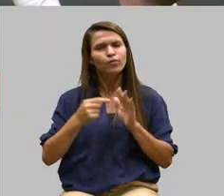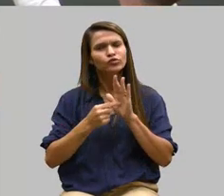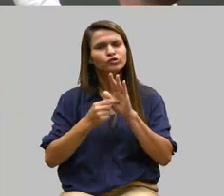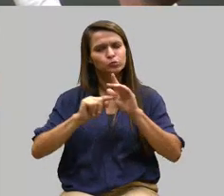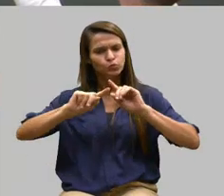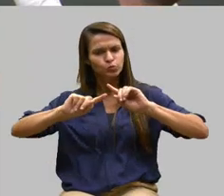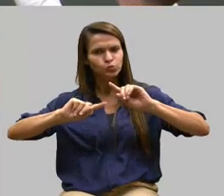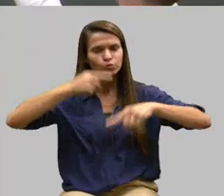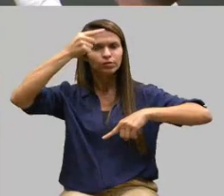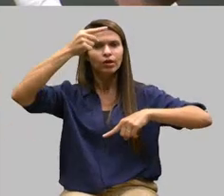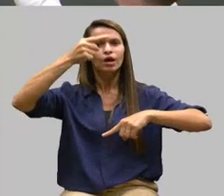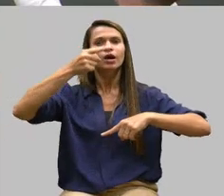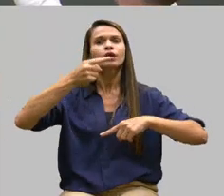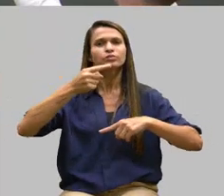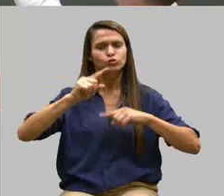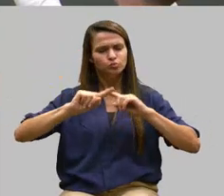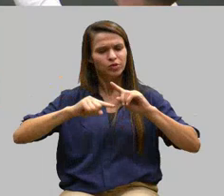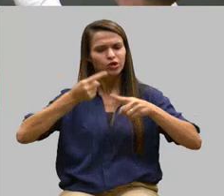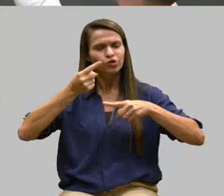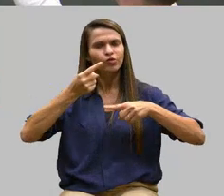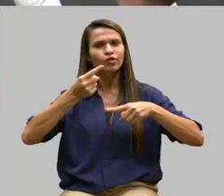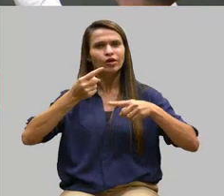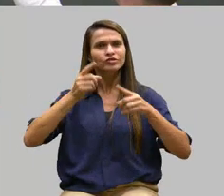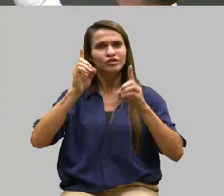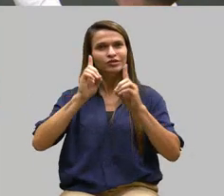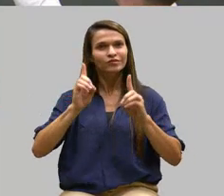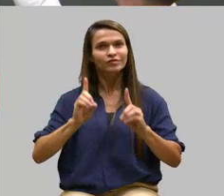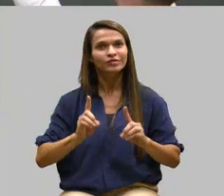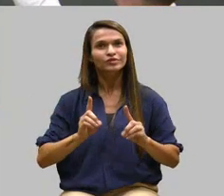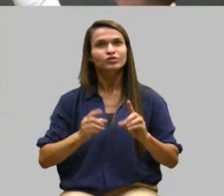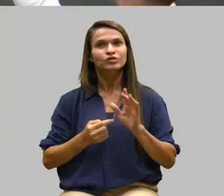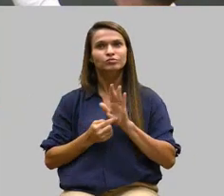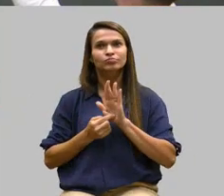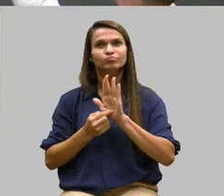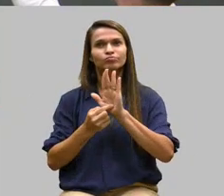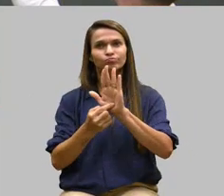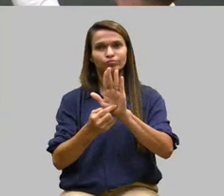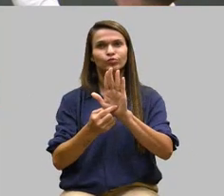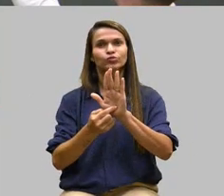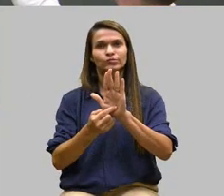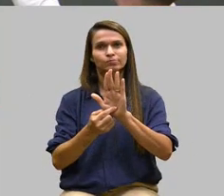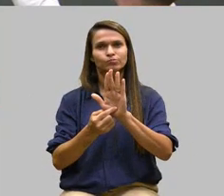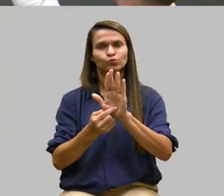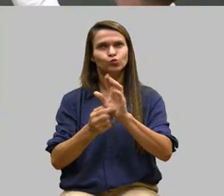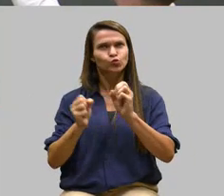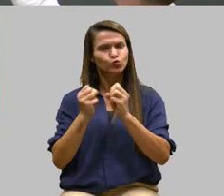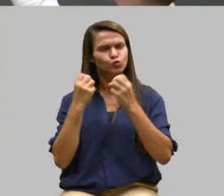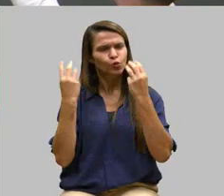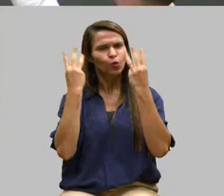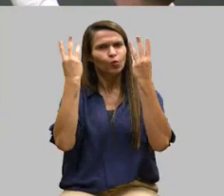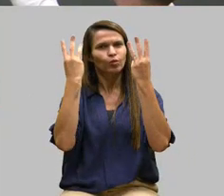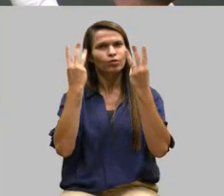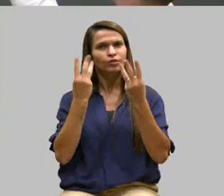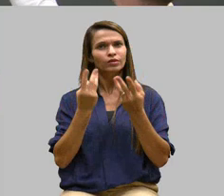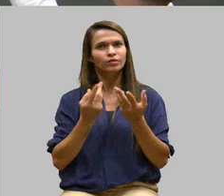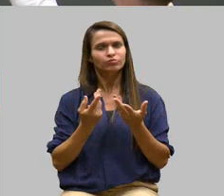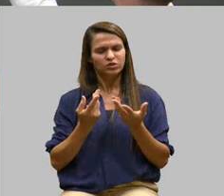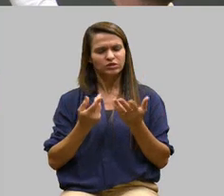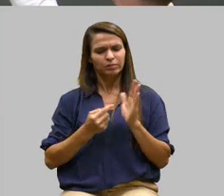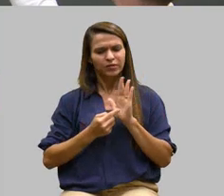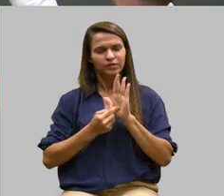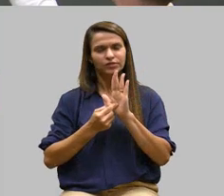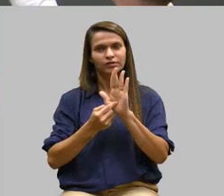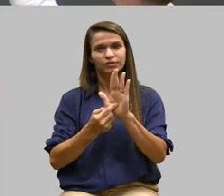superou a sua deficiência está hoje aqui dando um show com essa sua apresentação pessoa que